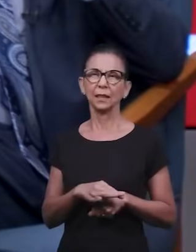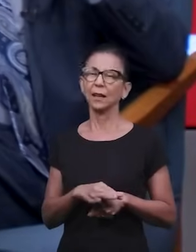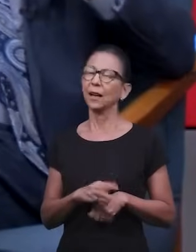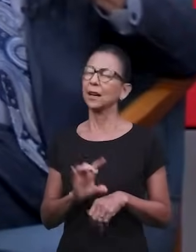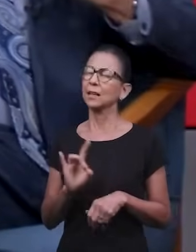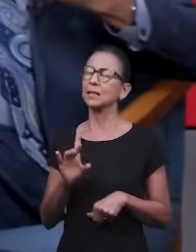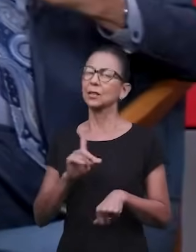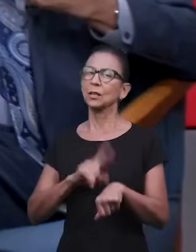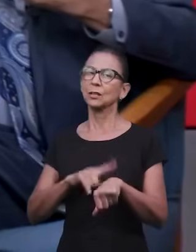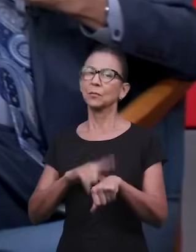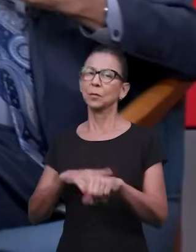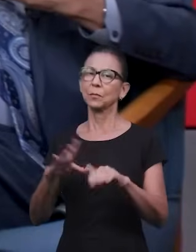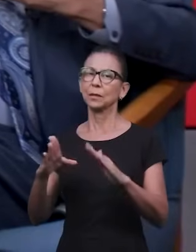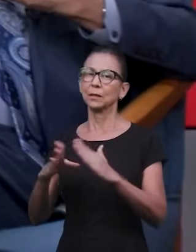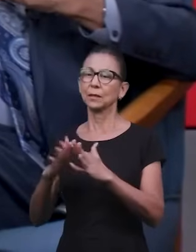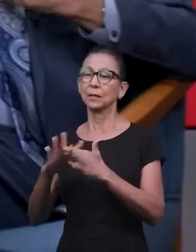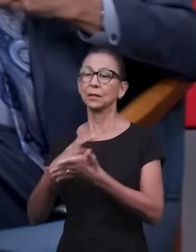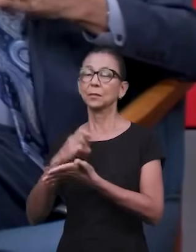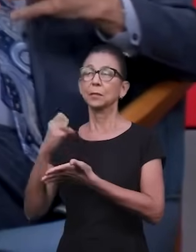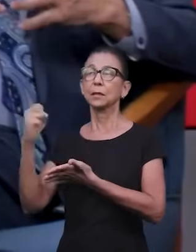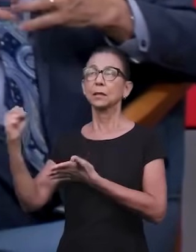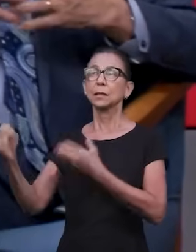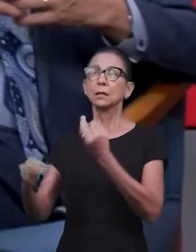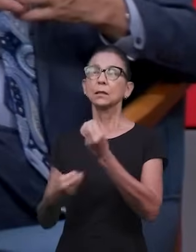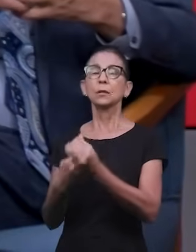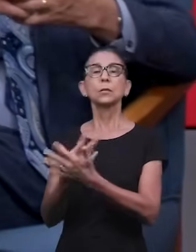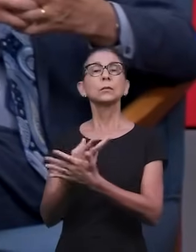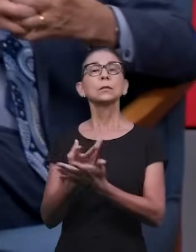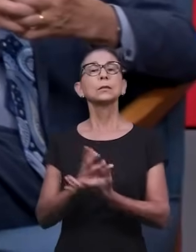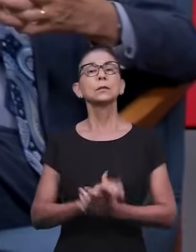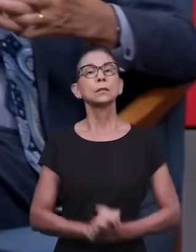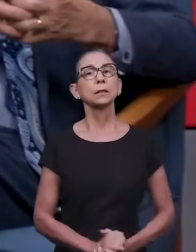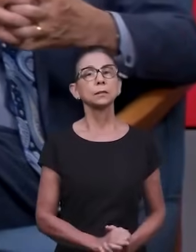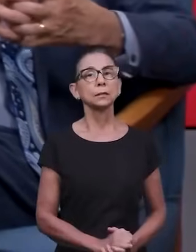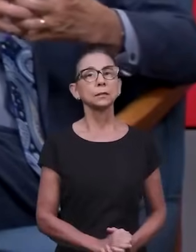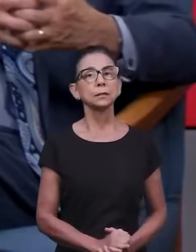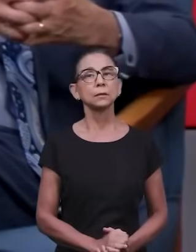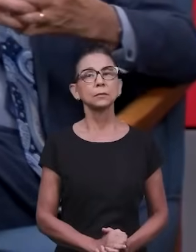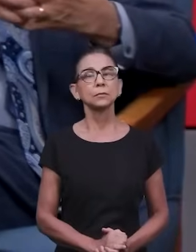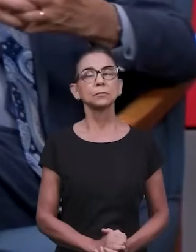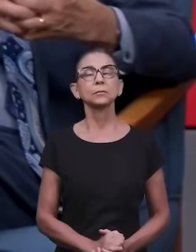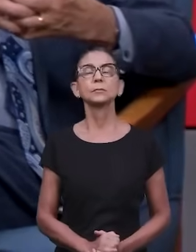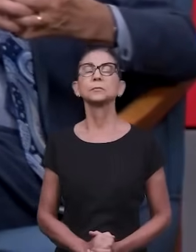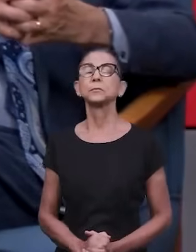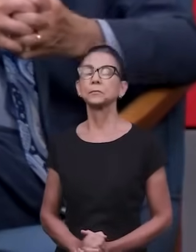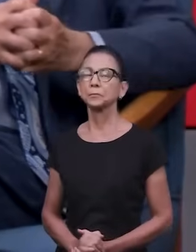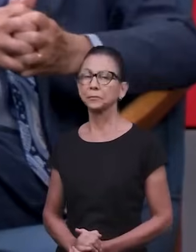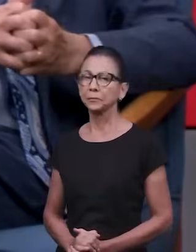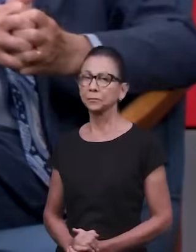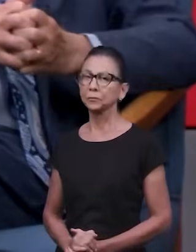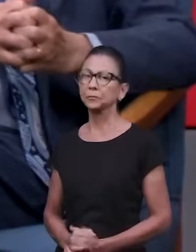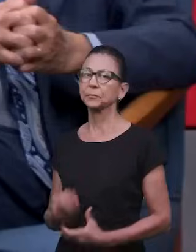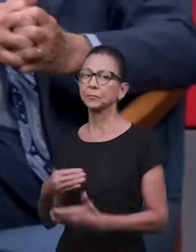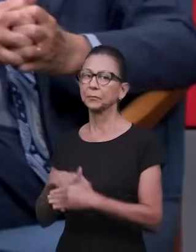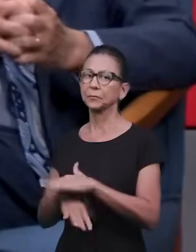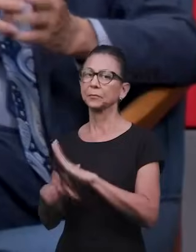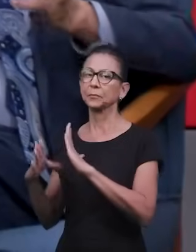então de que forma isso acontece esse aperfeiçoamento acontece como no corpo